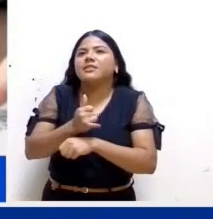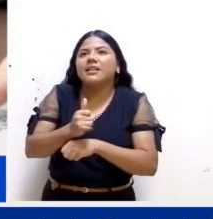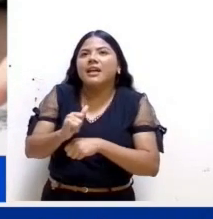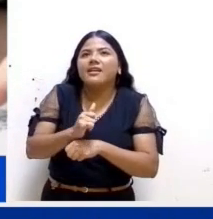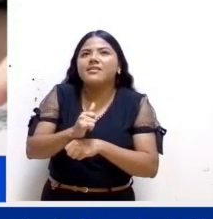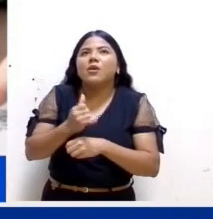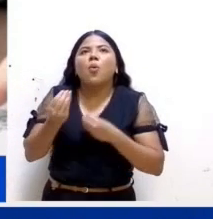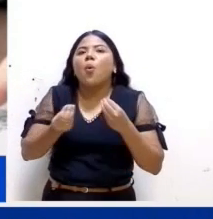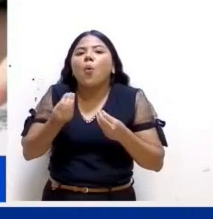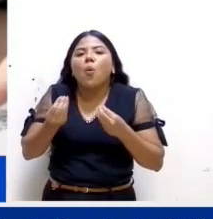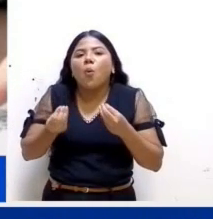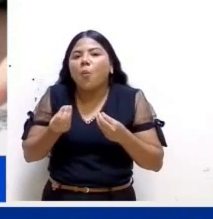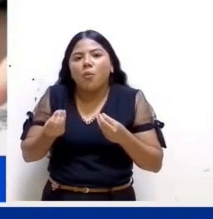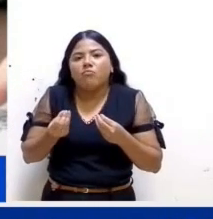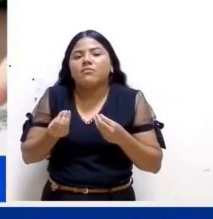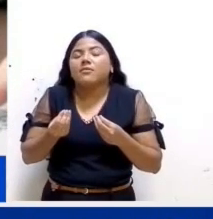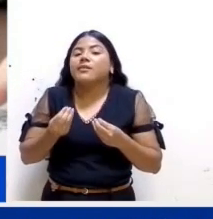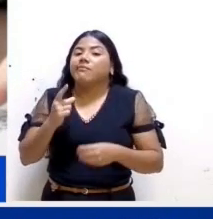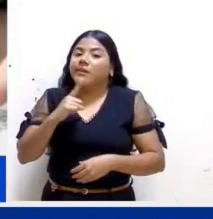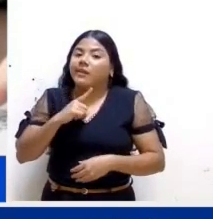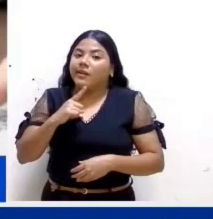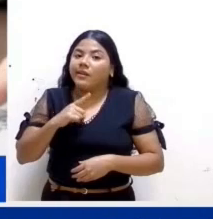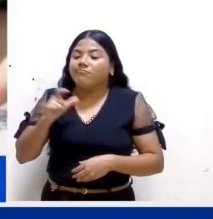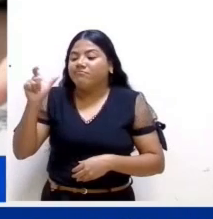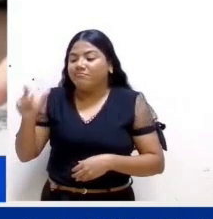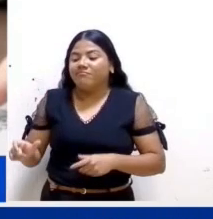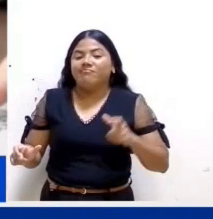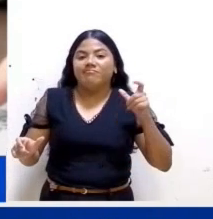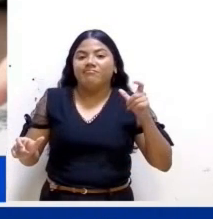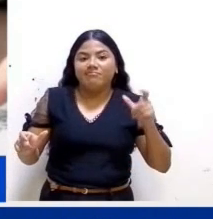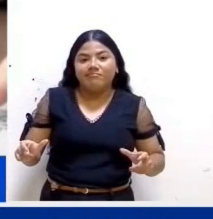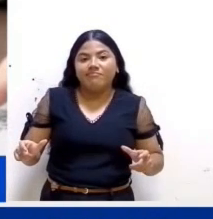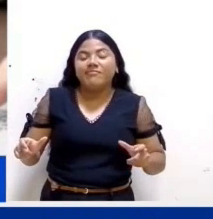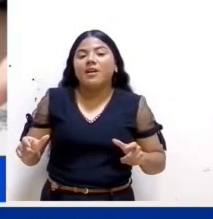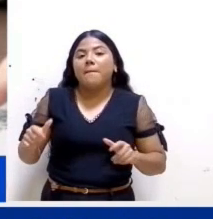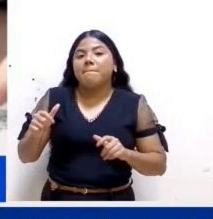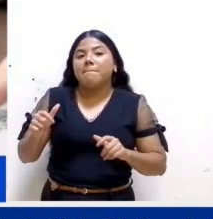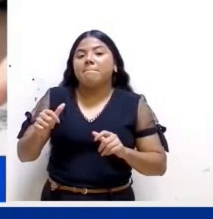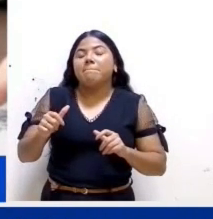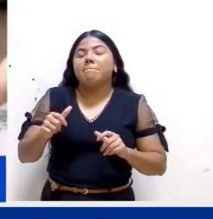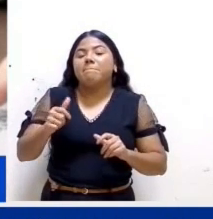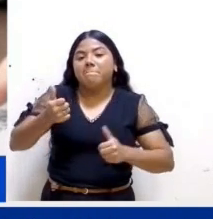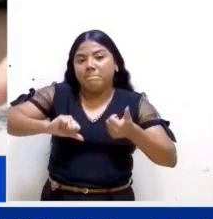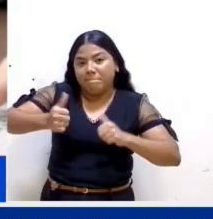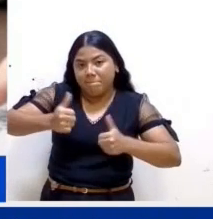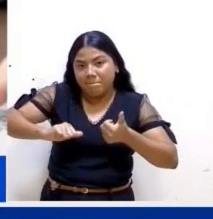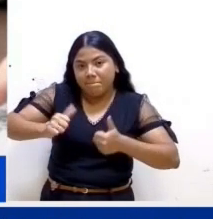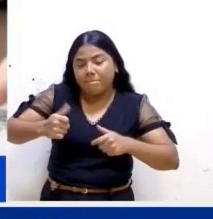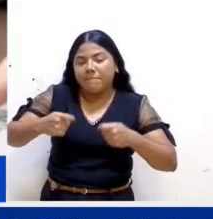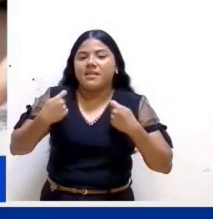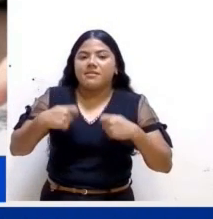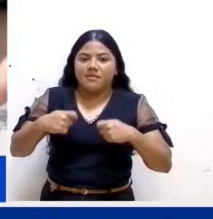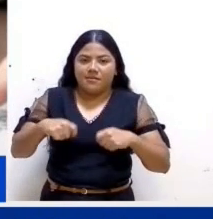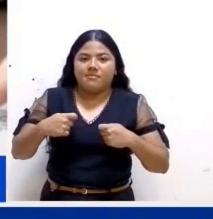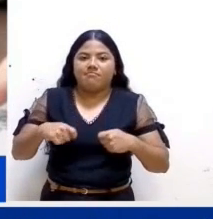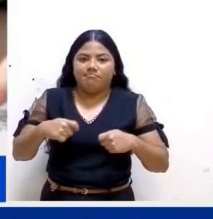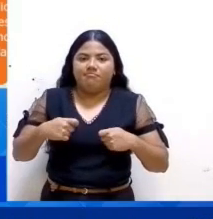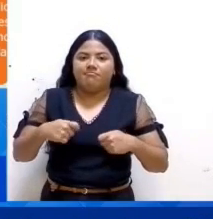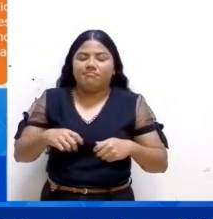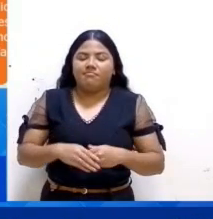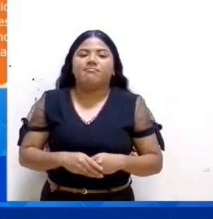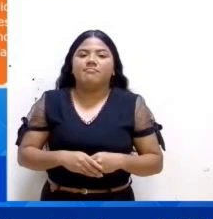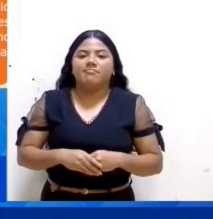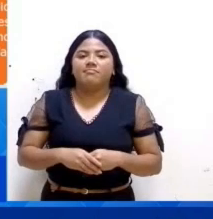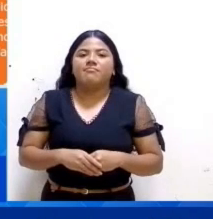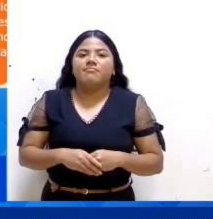provoca, ele traz alguns defeitos jurídicos. O dever de lealdade, que é muito maior do